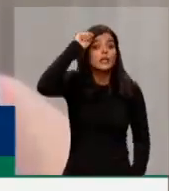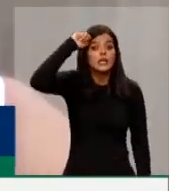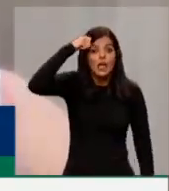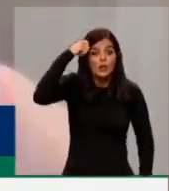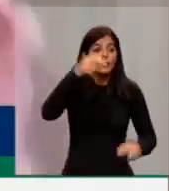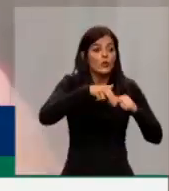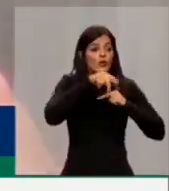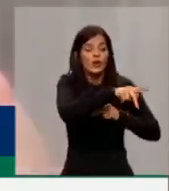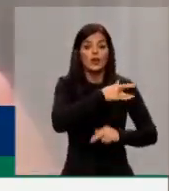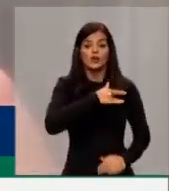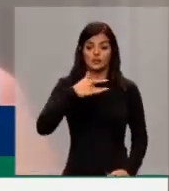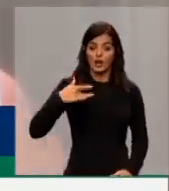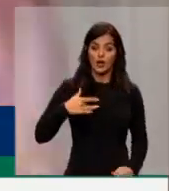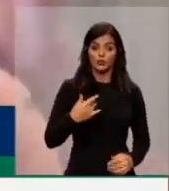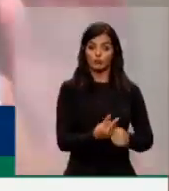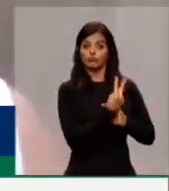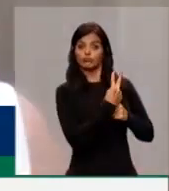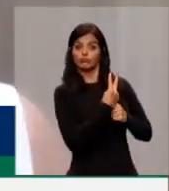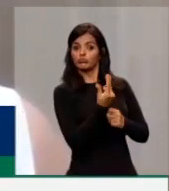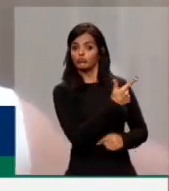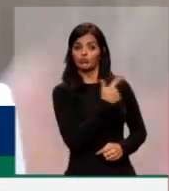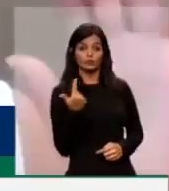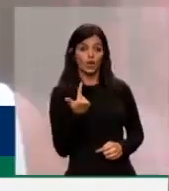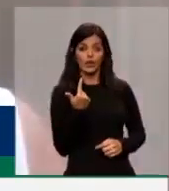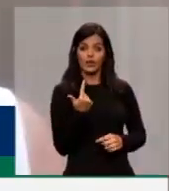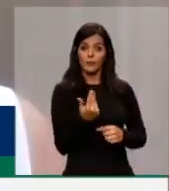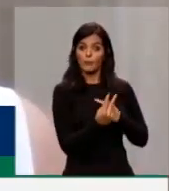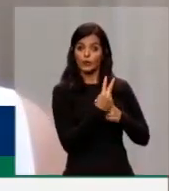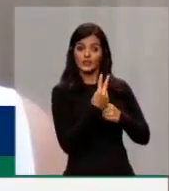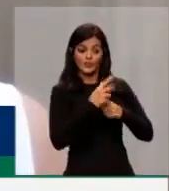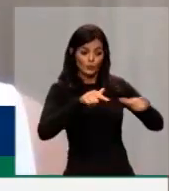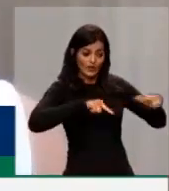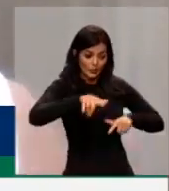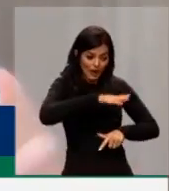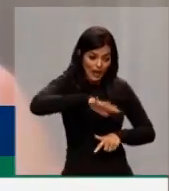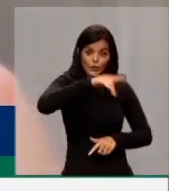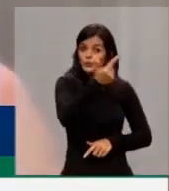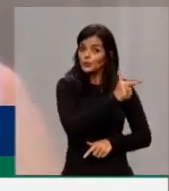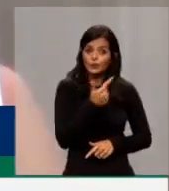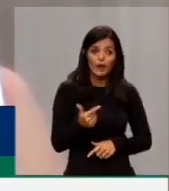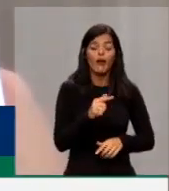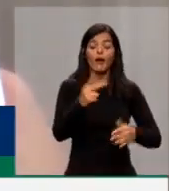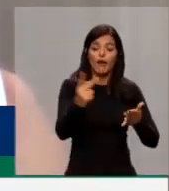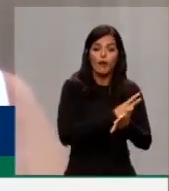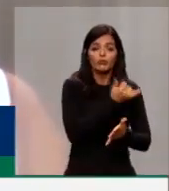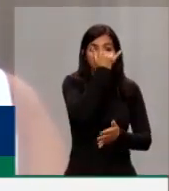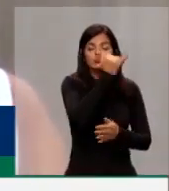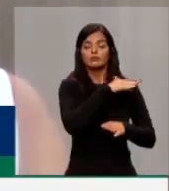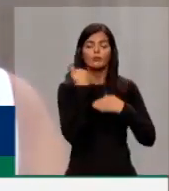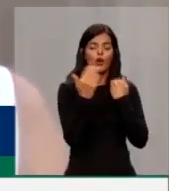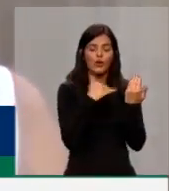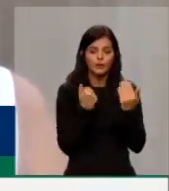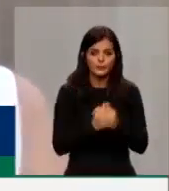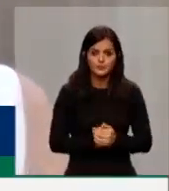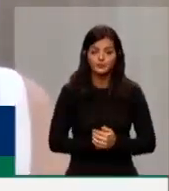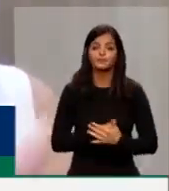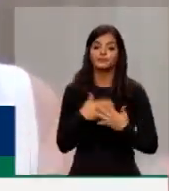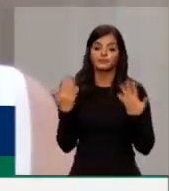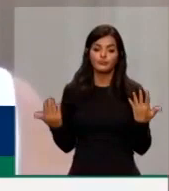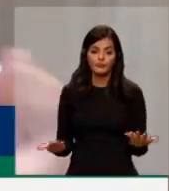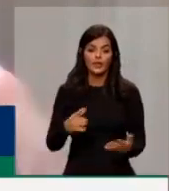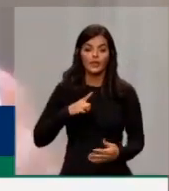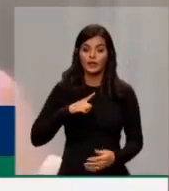insalubres. 4, eu já até me perdi nas contas, depois a gente vai vendo aí. A questão do parto, a questão